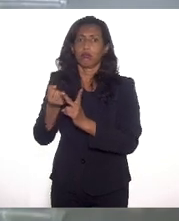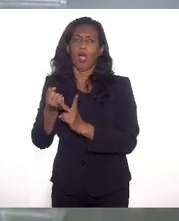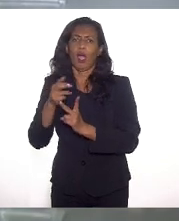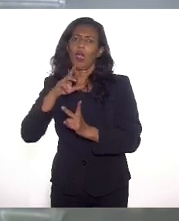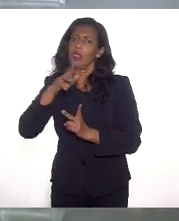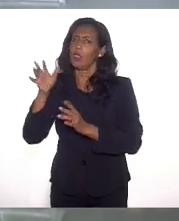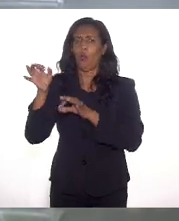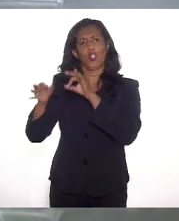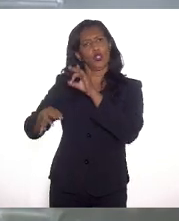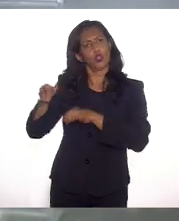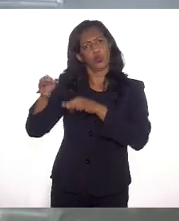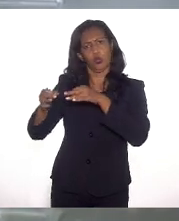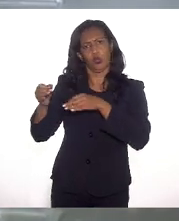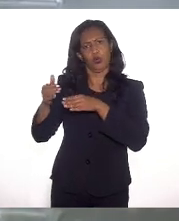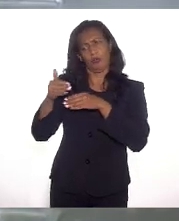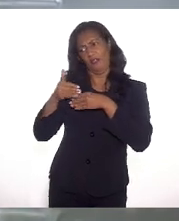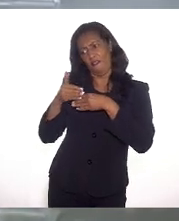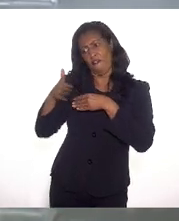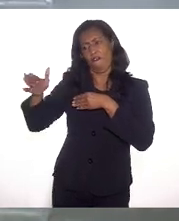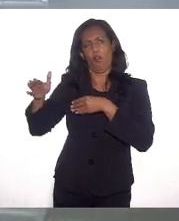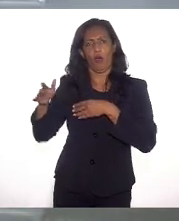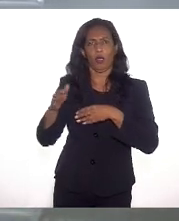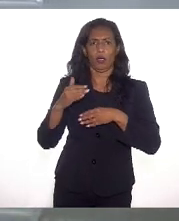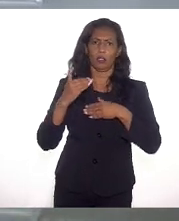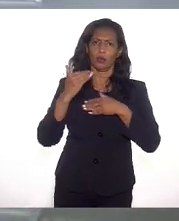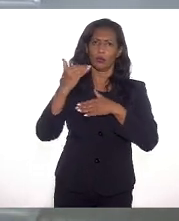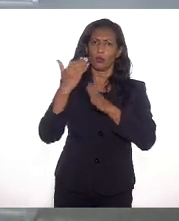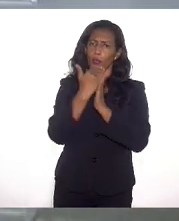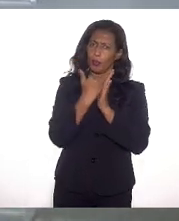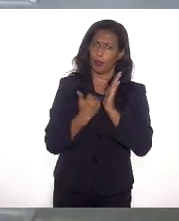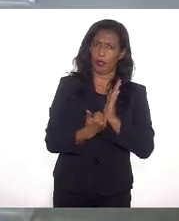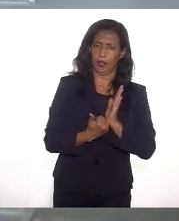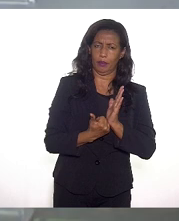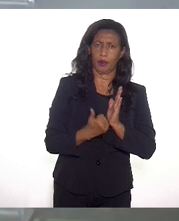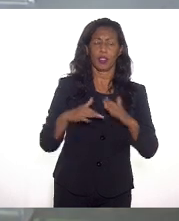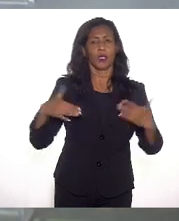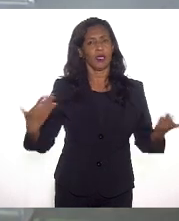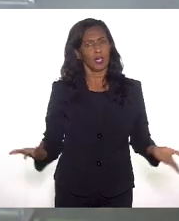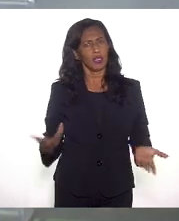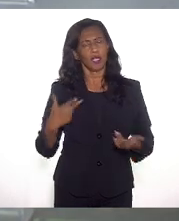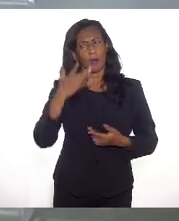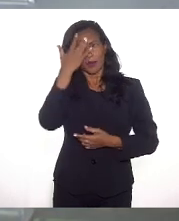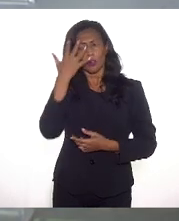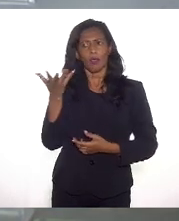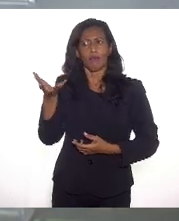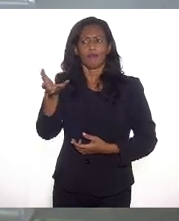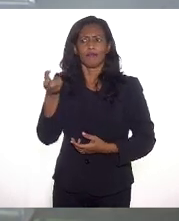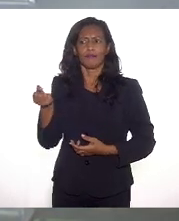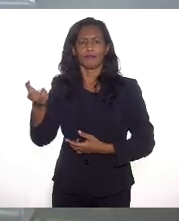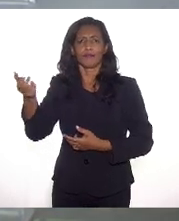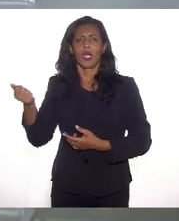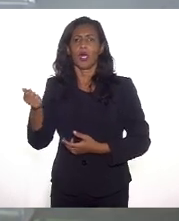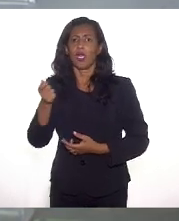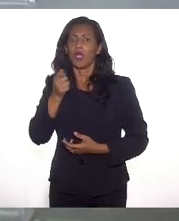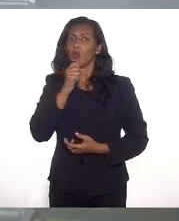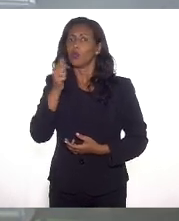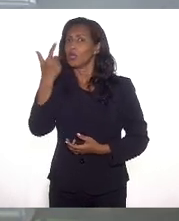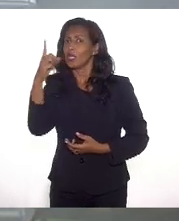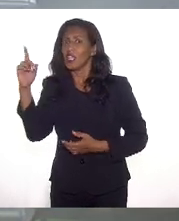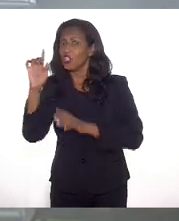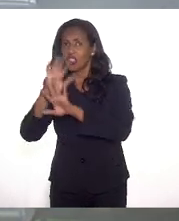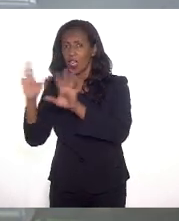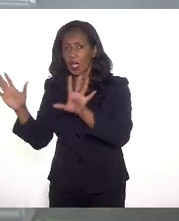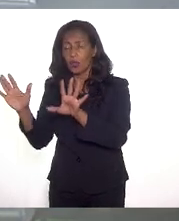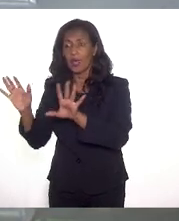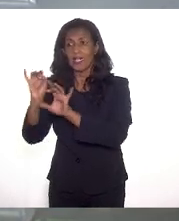justo que ela ficasse de fora de todo o programa. Então, ela estava recebendo, não tem direito. Assim que ela